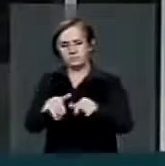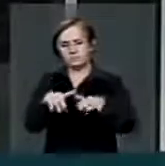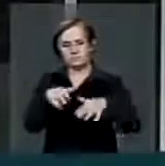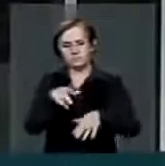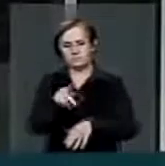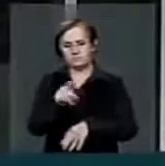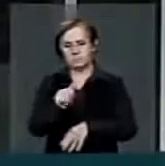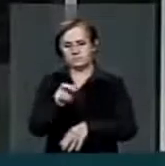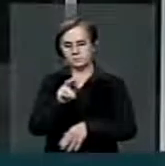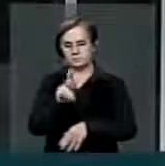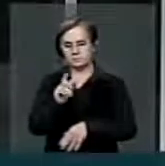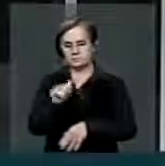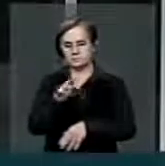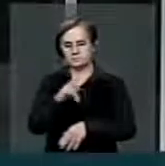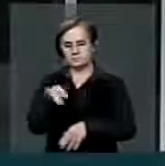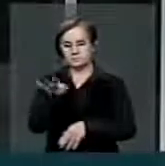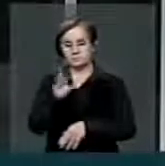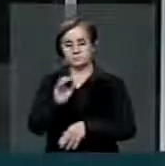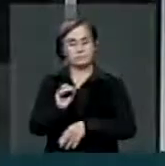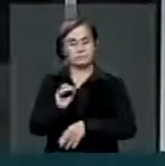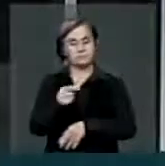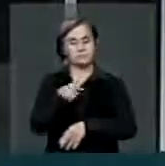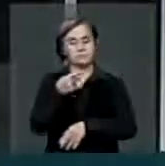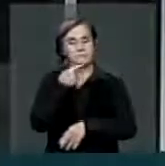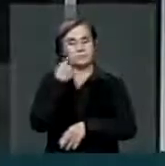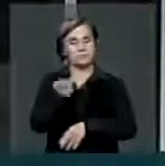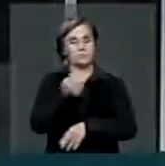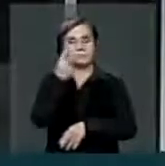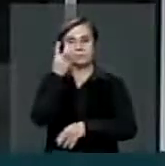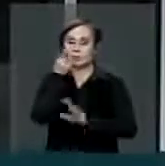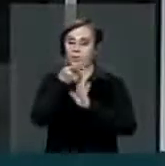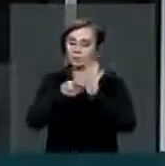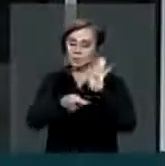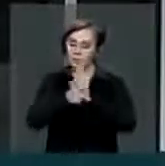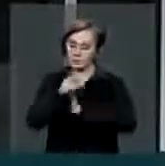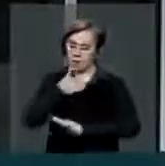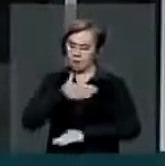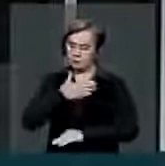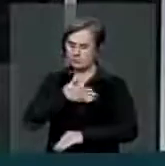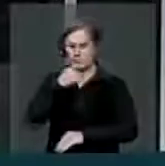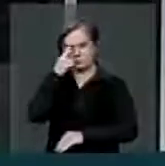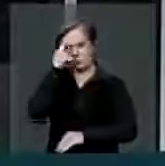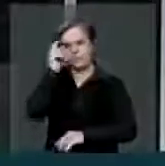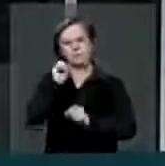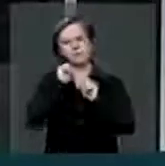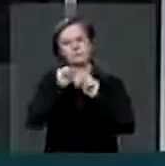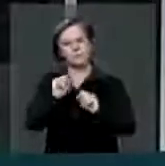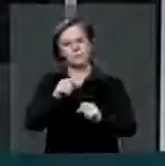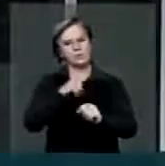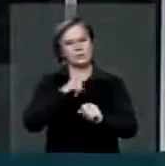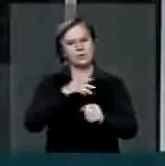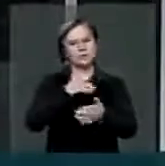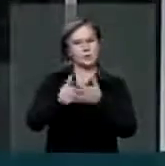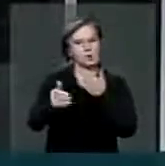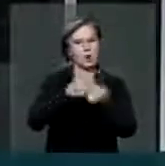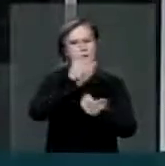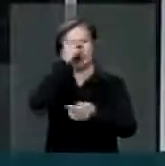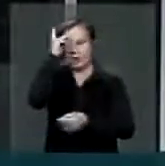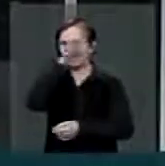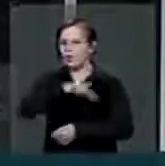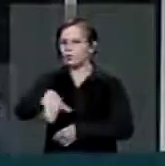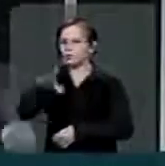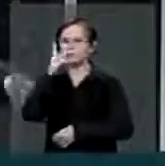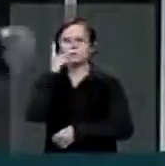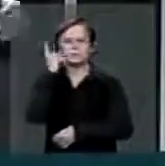presidente, destacar 2 projetos que são de minha autoria, mas poderiam ser de qualquer outro colega.